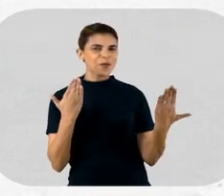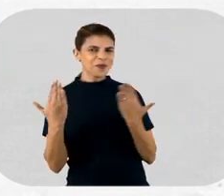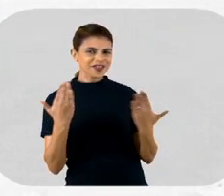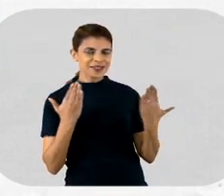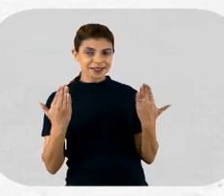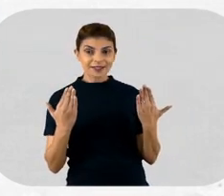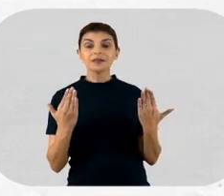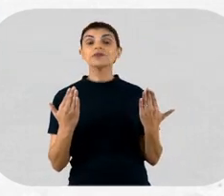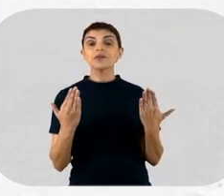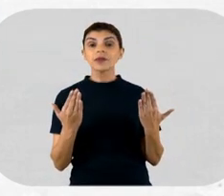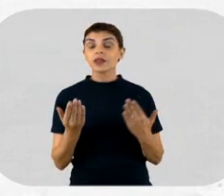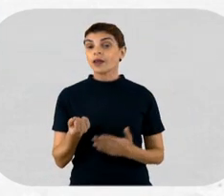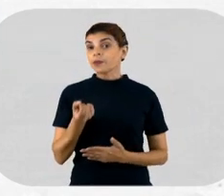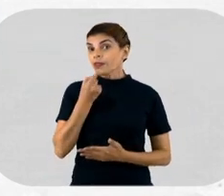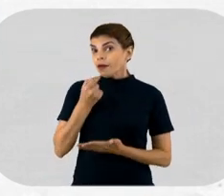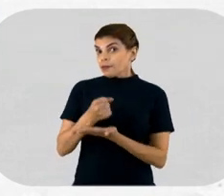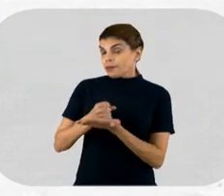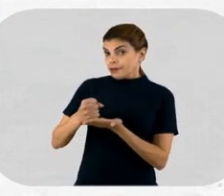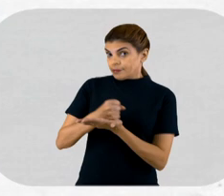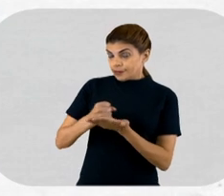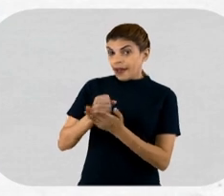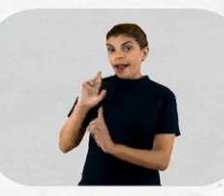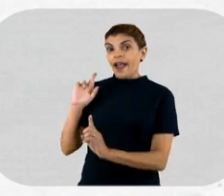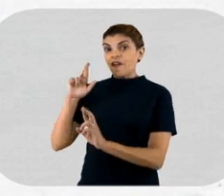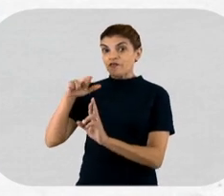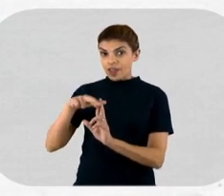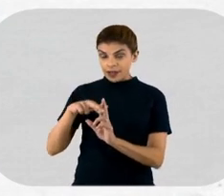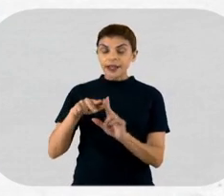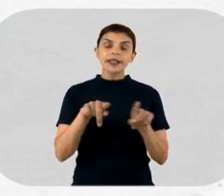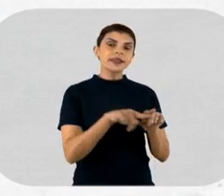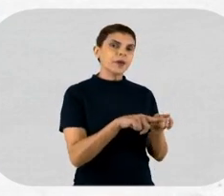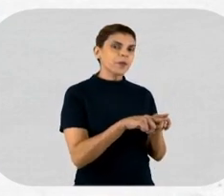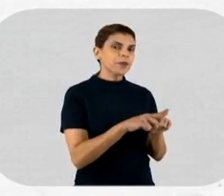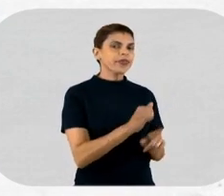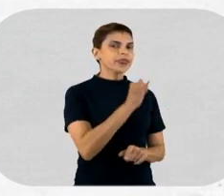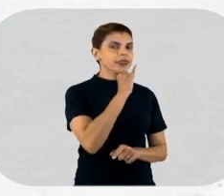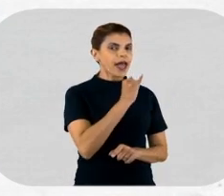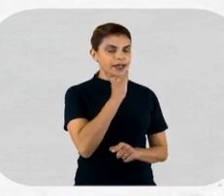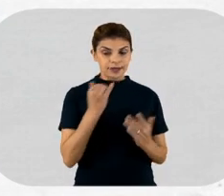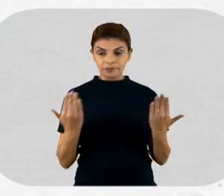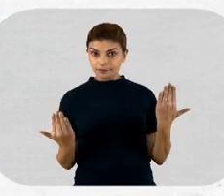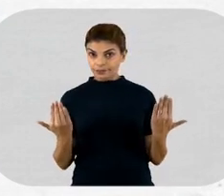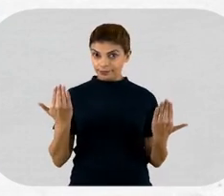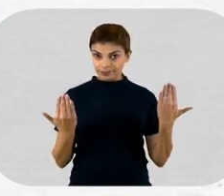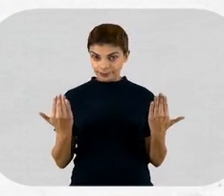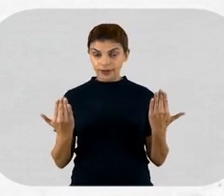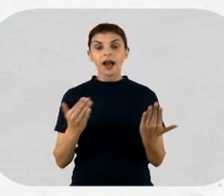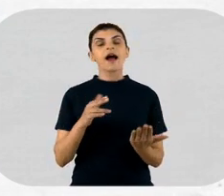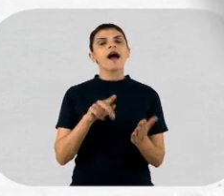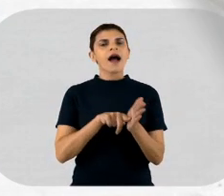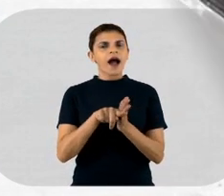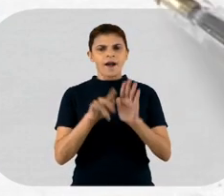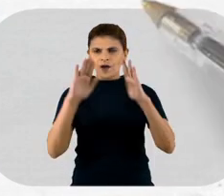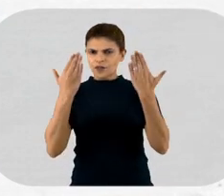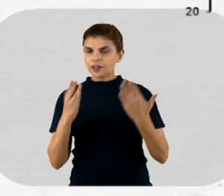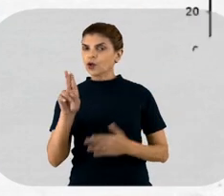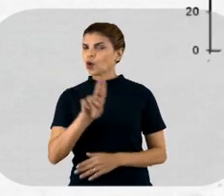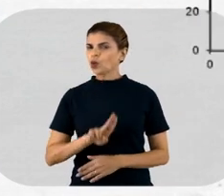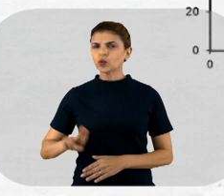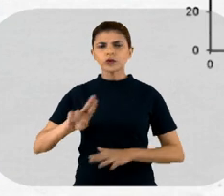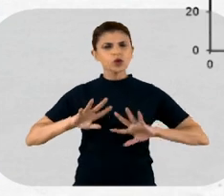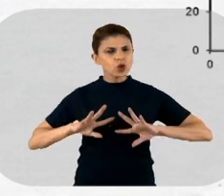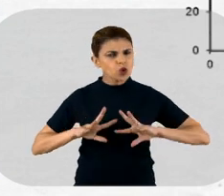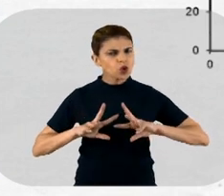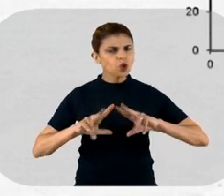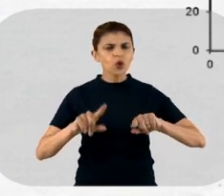comparativo entre o medicamento de referência e o medicamento teste, se for o caso. Assim, para essa avaliação, devem ser